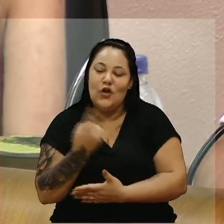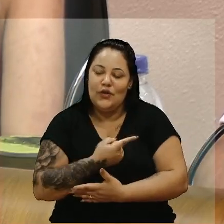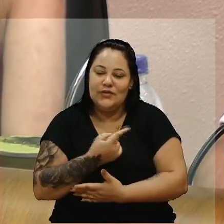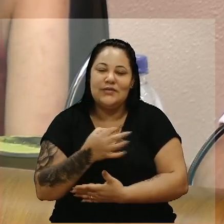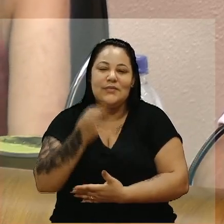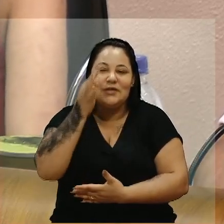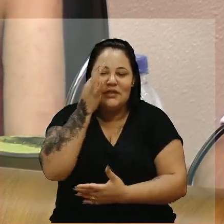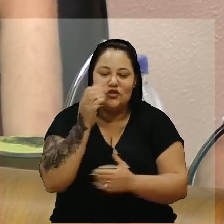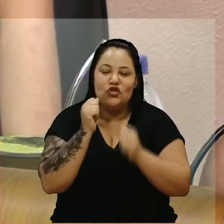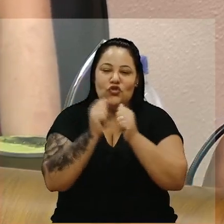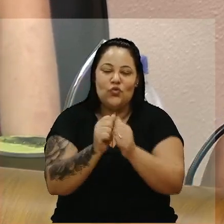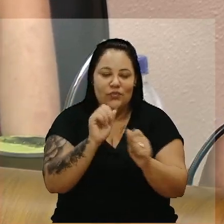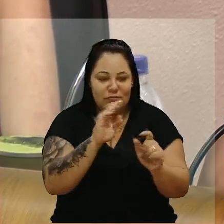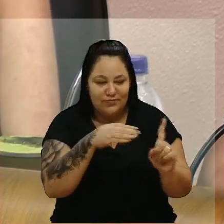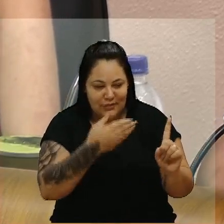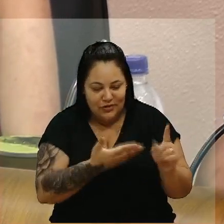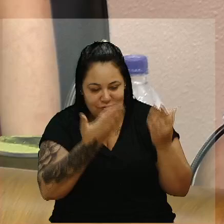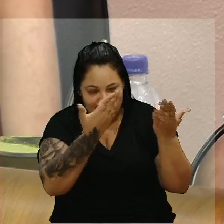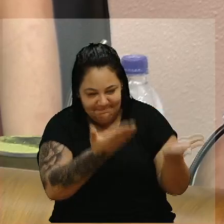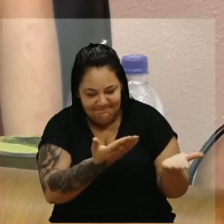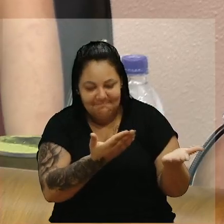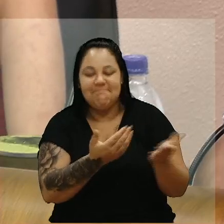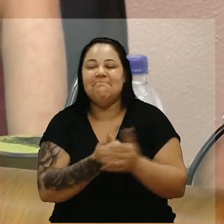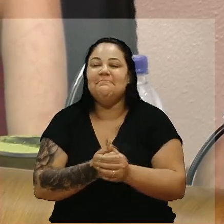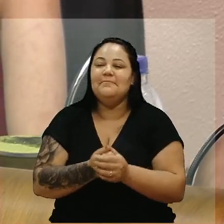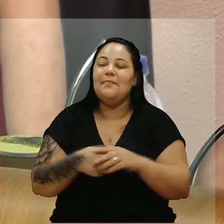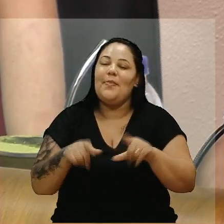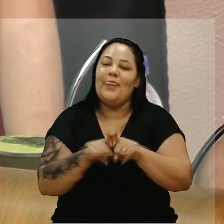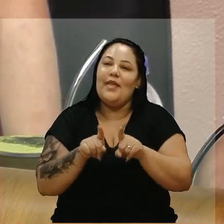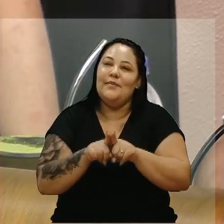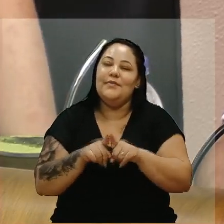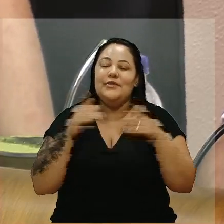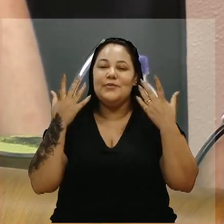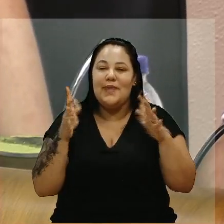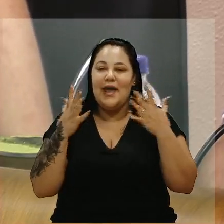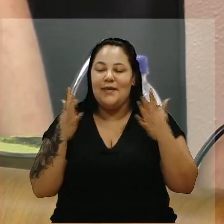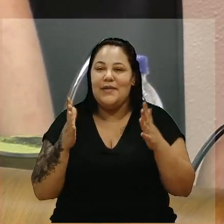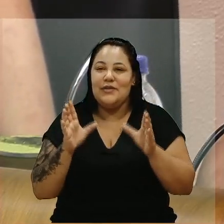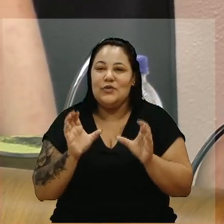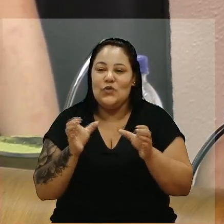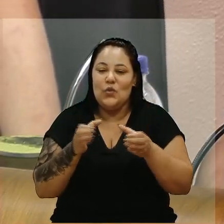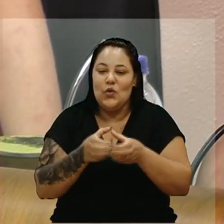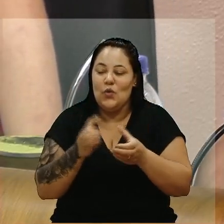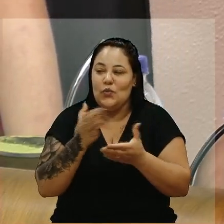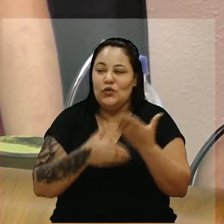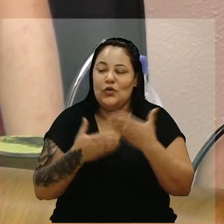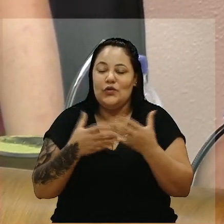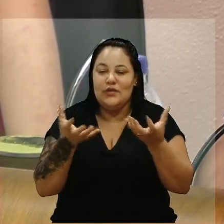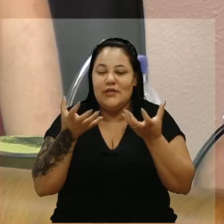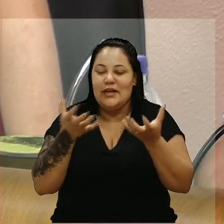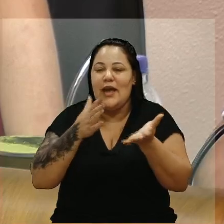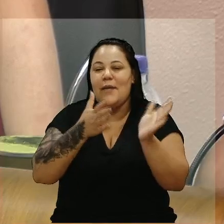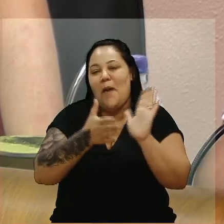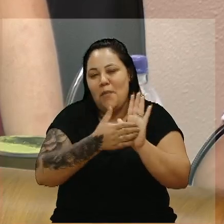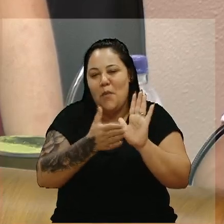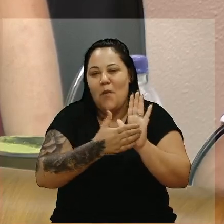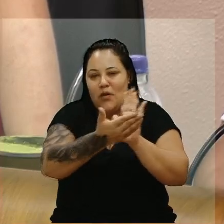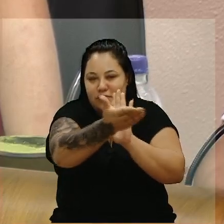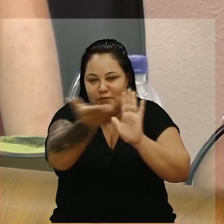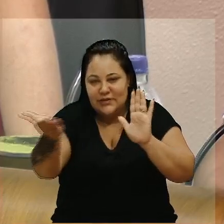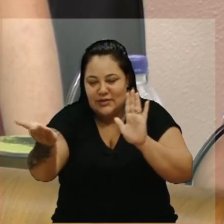prestigiando a senhora. E, por fim, um voto de congratulações coletivo aqui, que eu queria propor aos colegas,